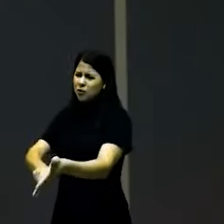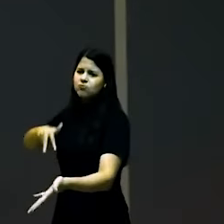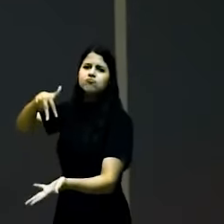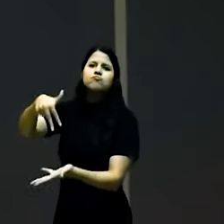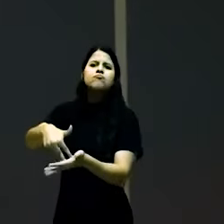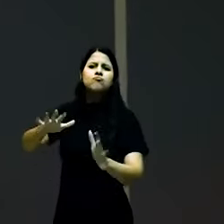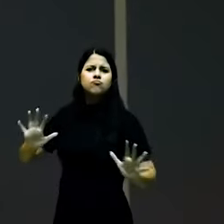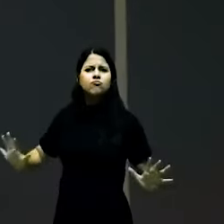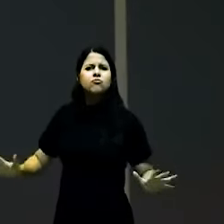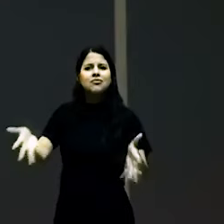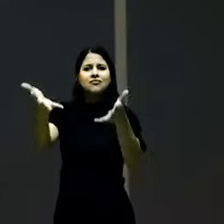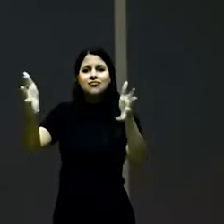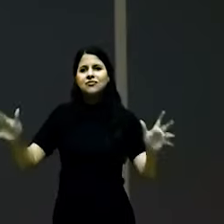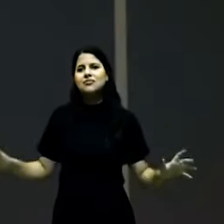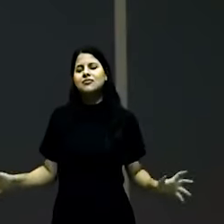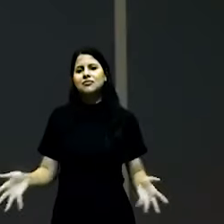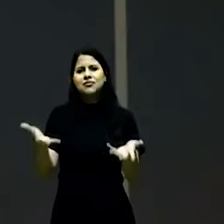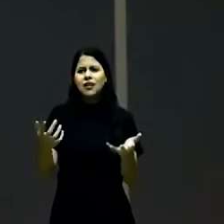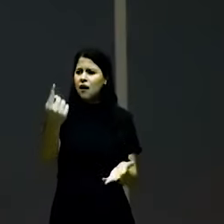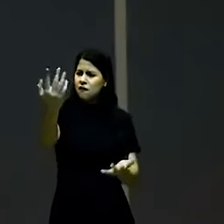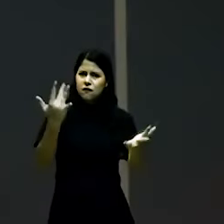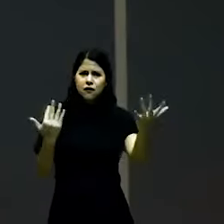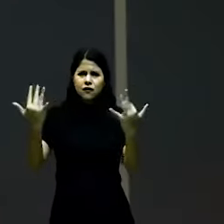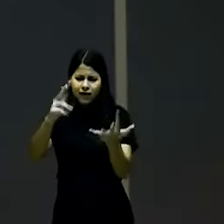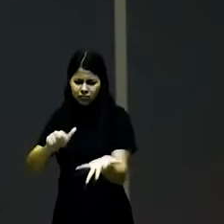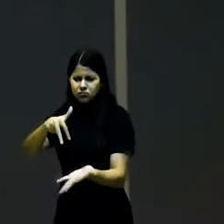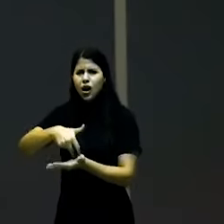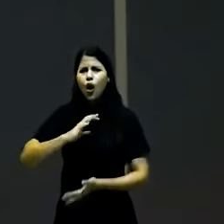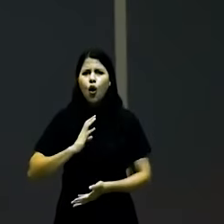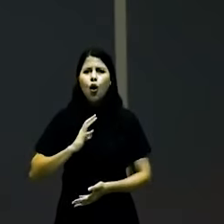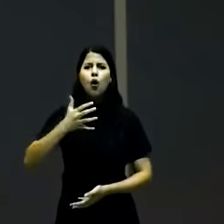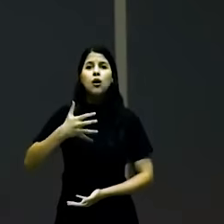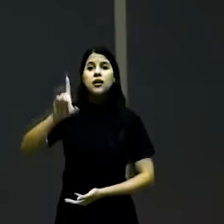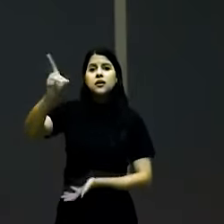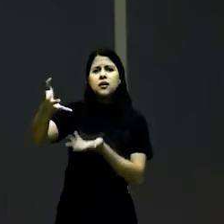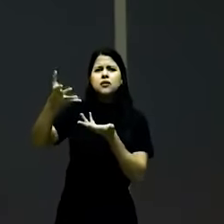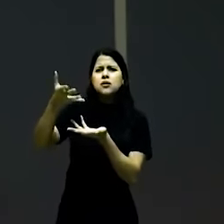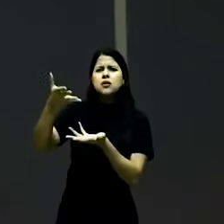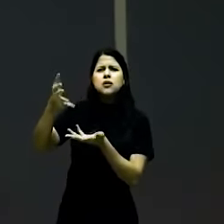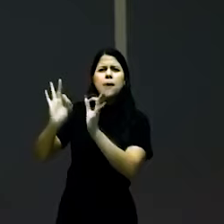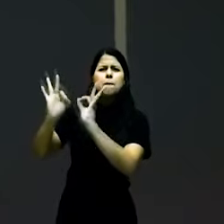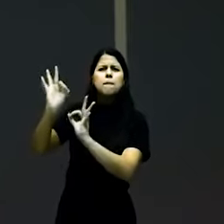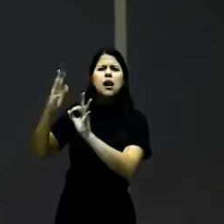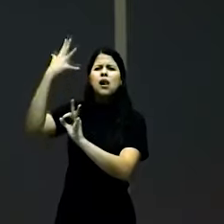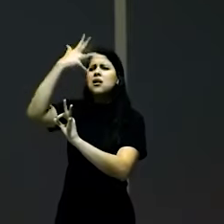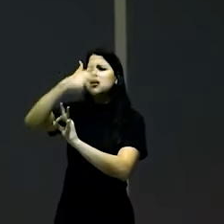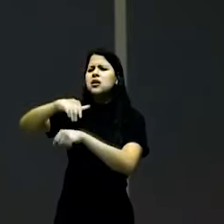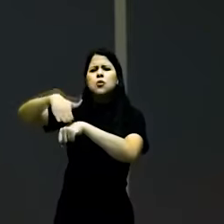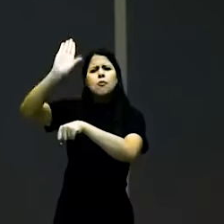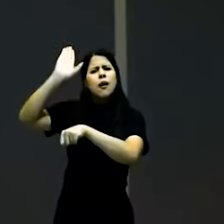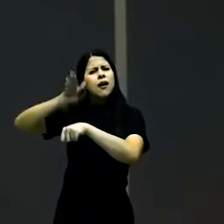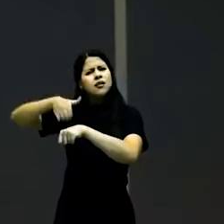Sai da caverna. Venha. Deus quer te mostrar coisas lindas. Deus quer